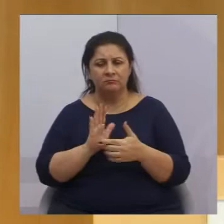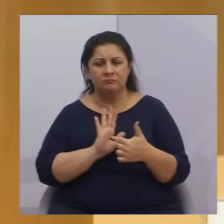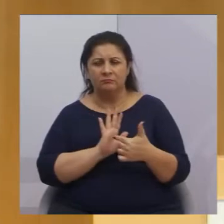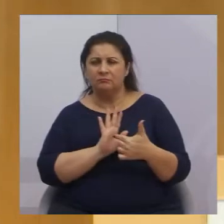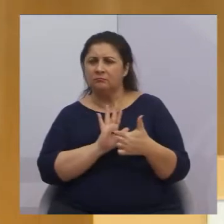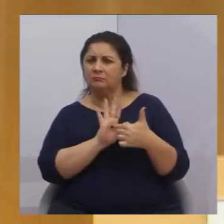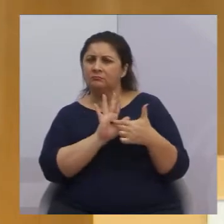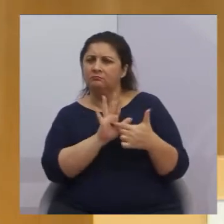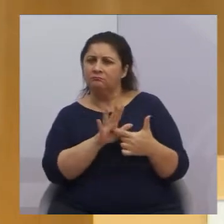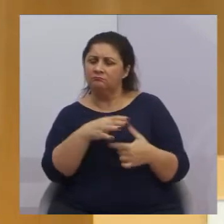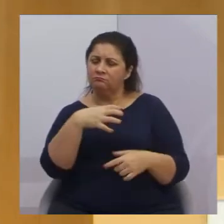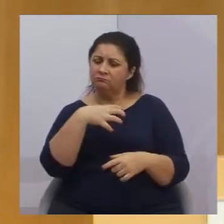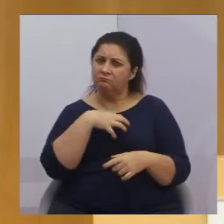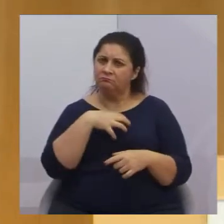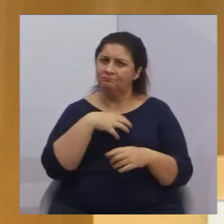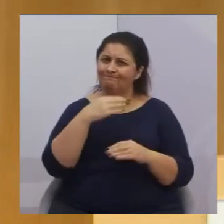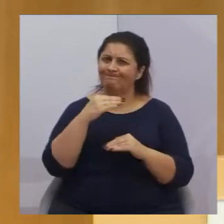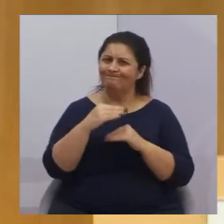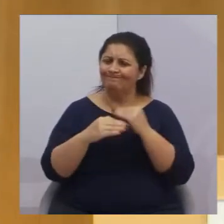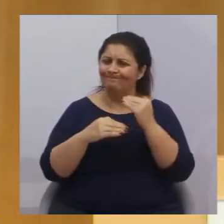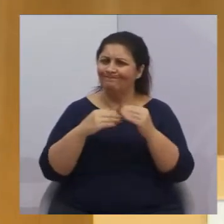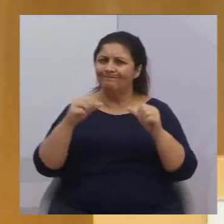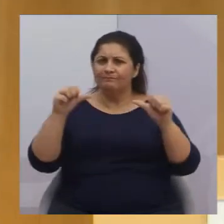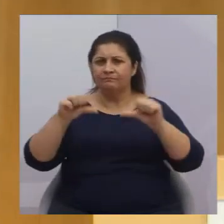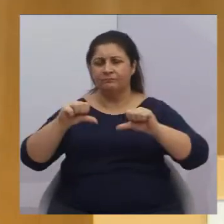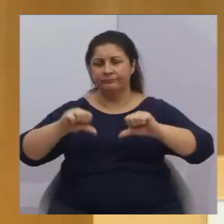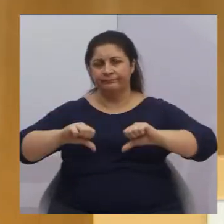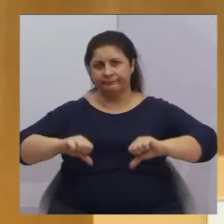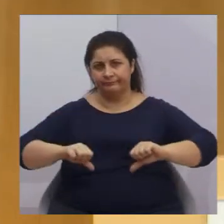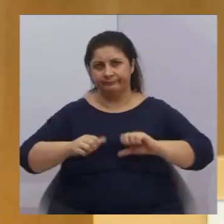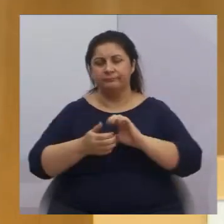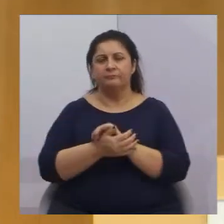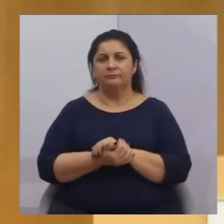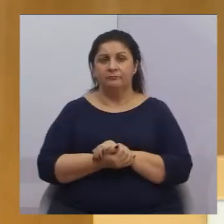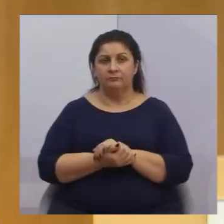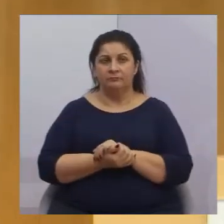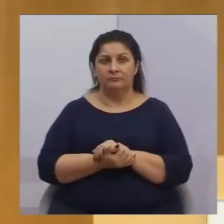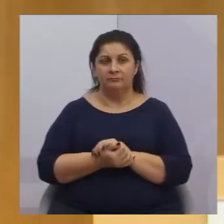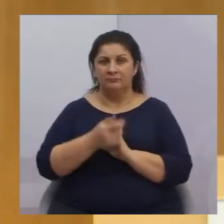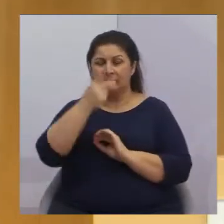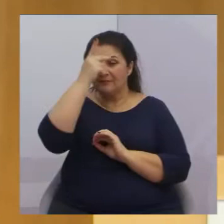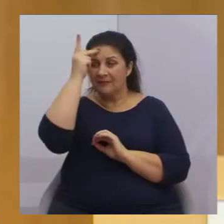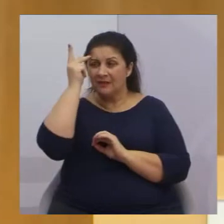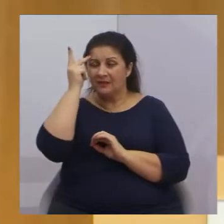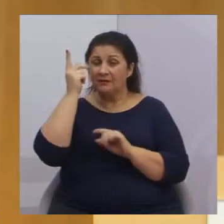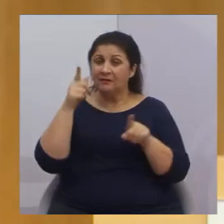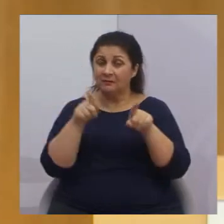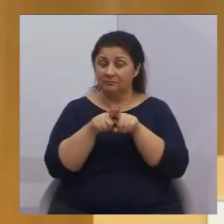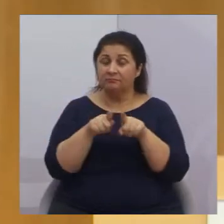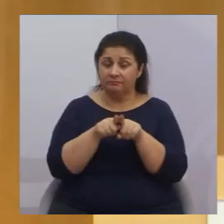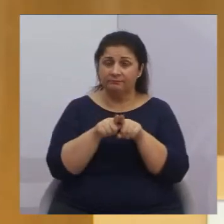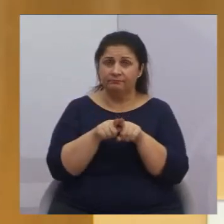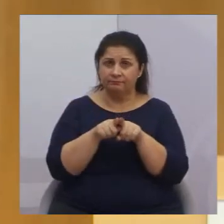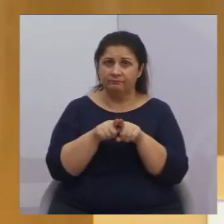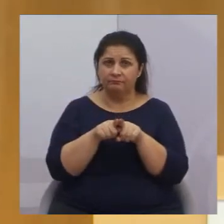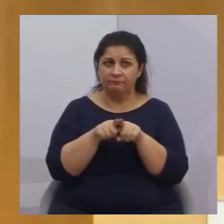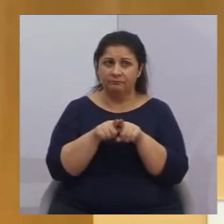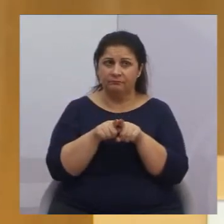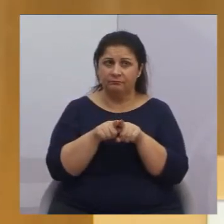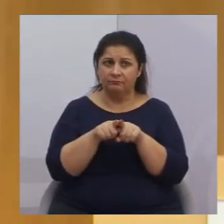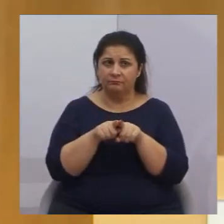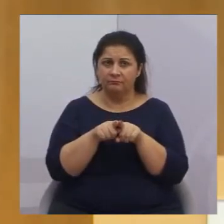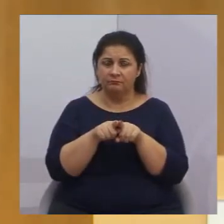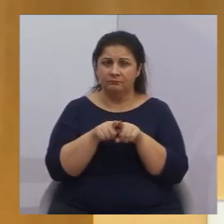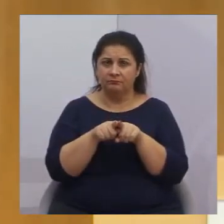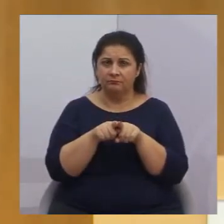características e isso vai ficando cada vez pior, né? Ela acaba, inclusive,